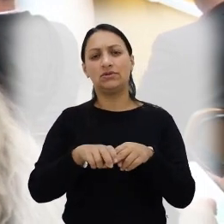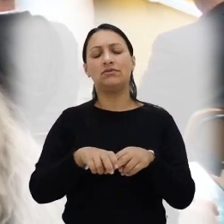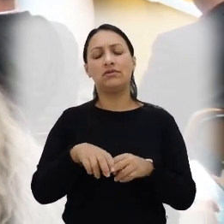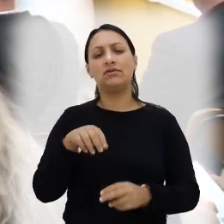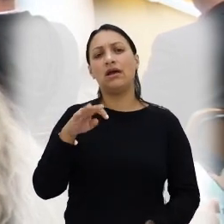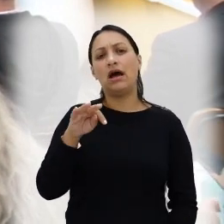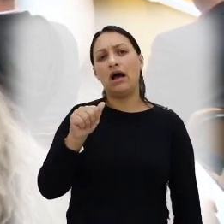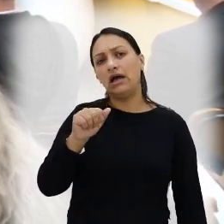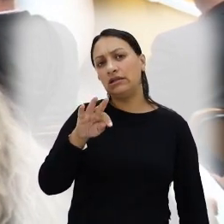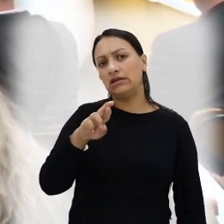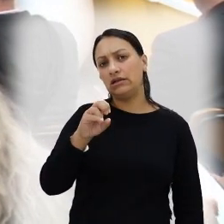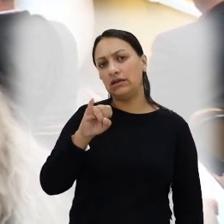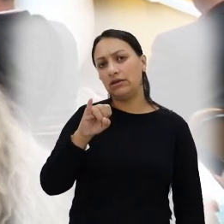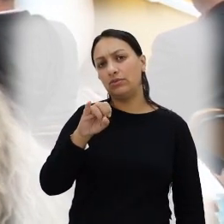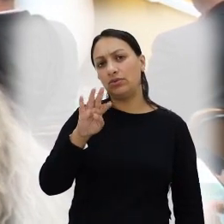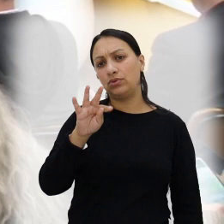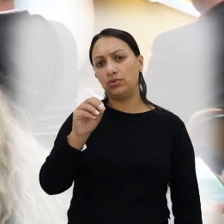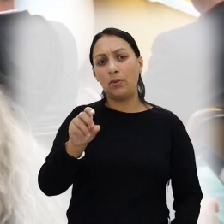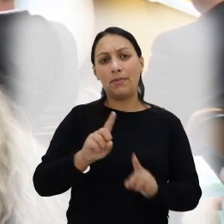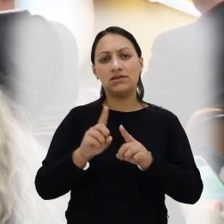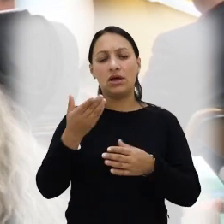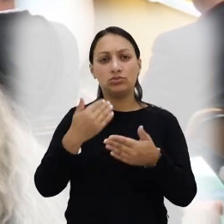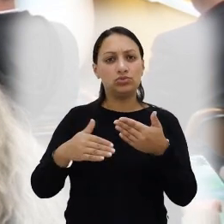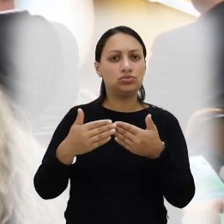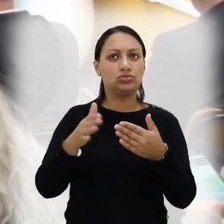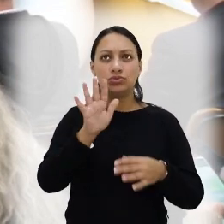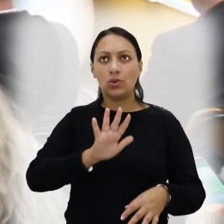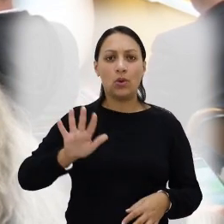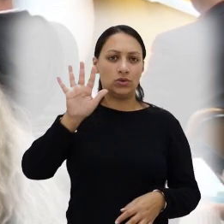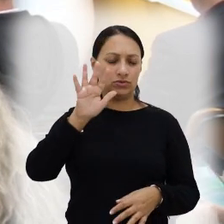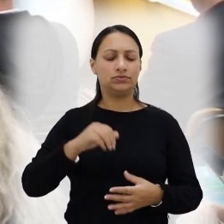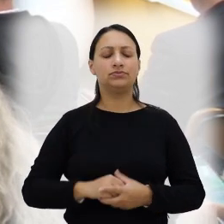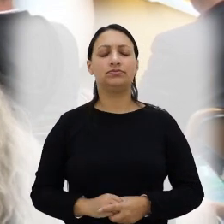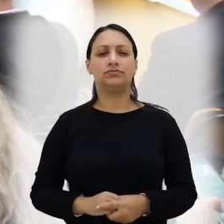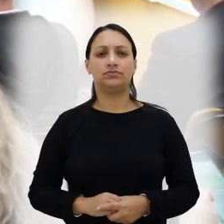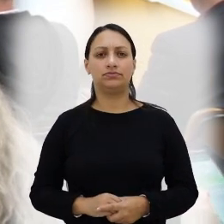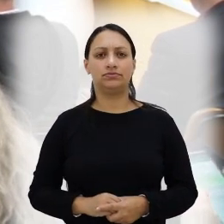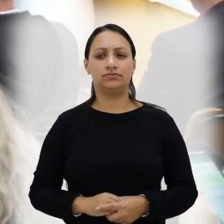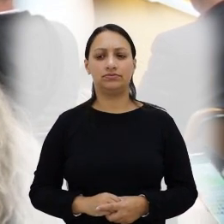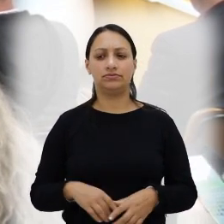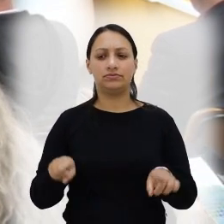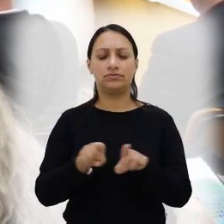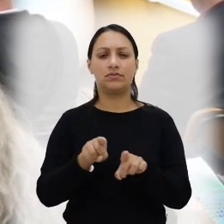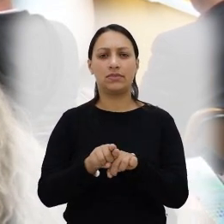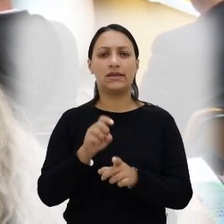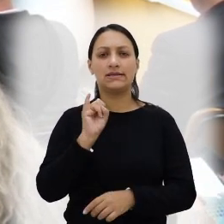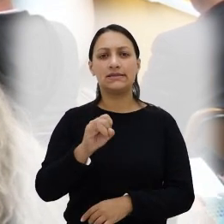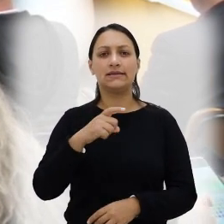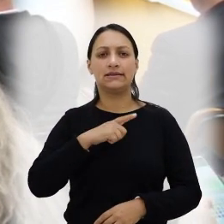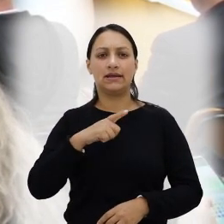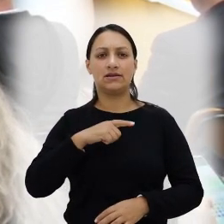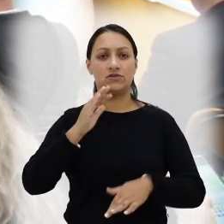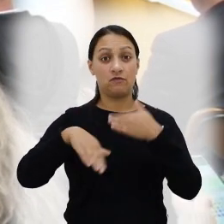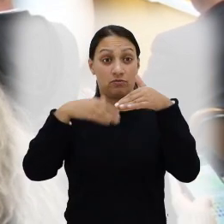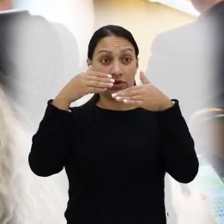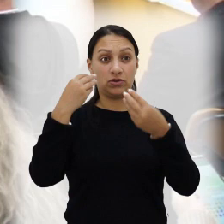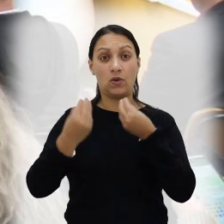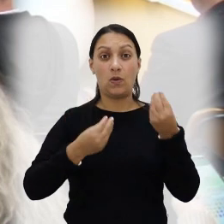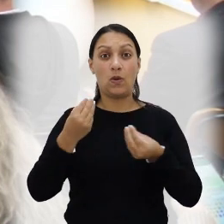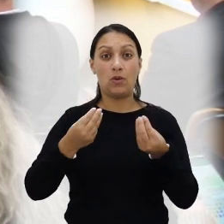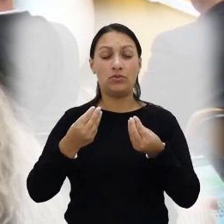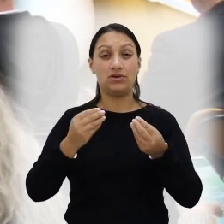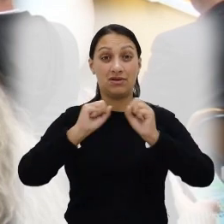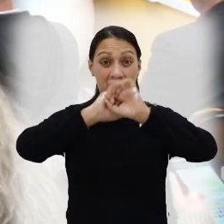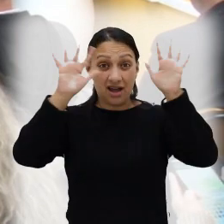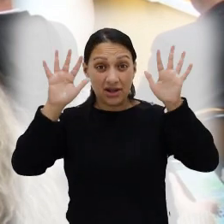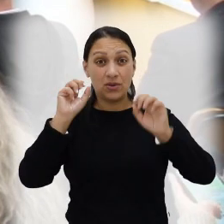um pedacinho num todo maior. Tá? Roadmap de desenvolvimento, se existe clareza em relação a qual é o roadmap que eu estou